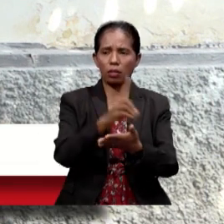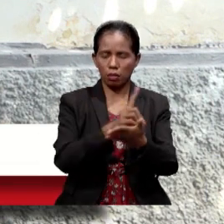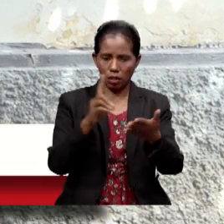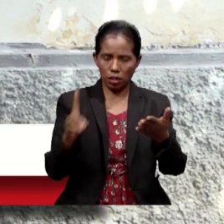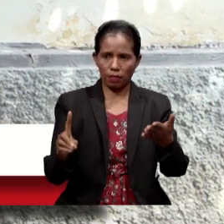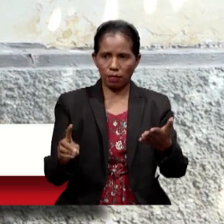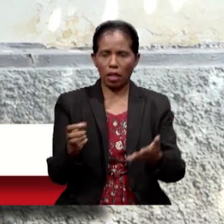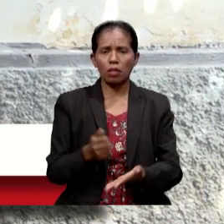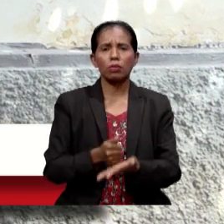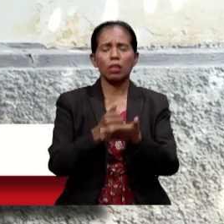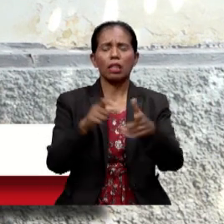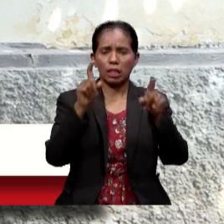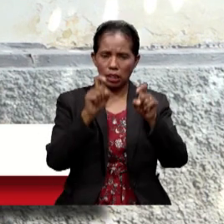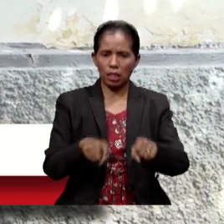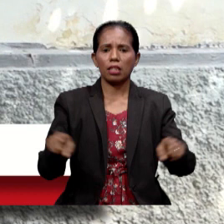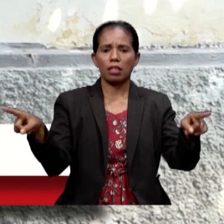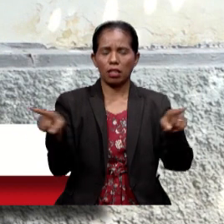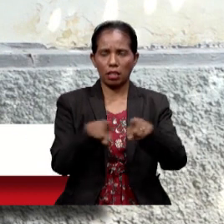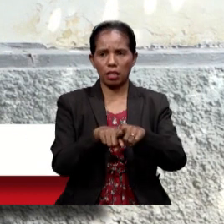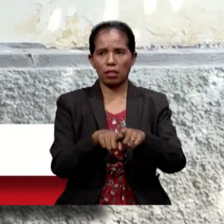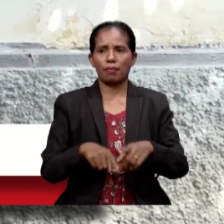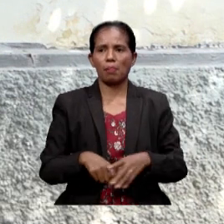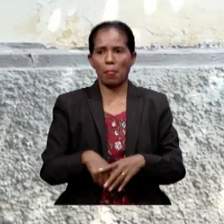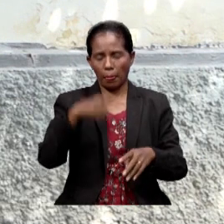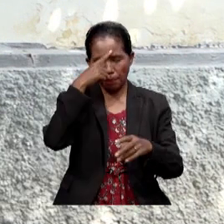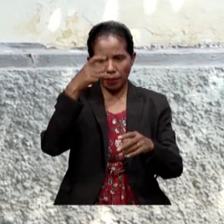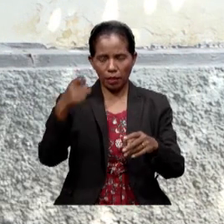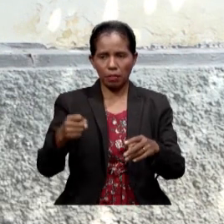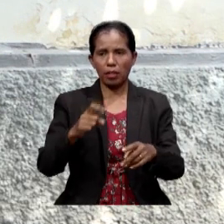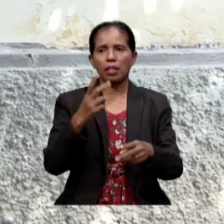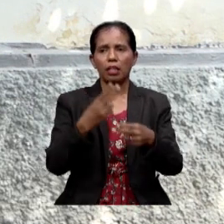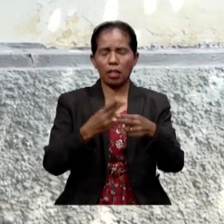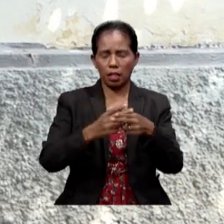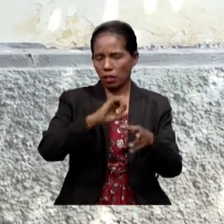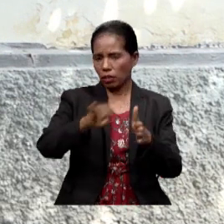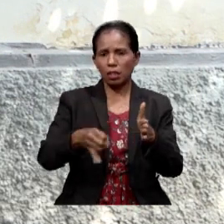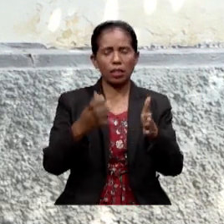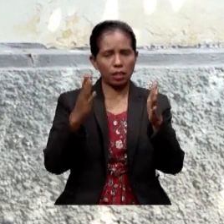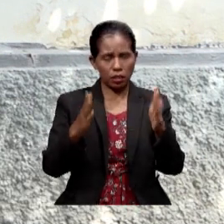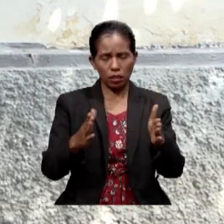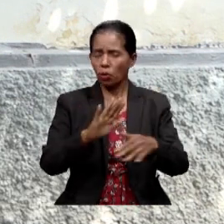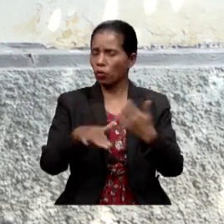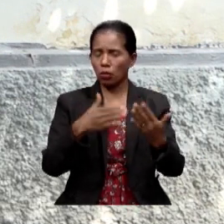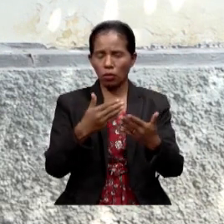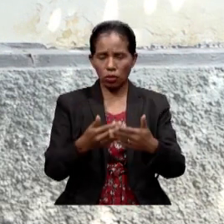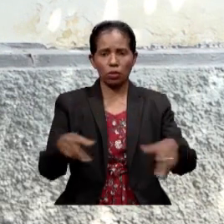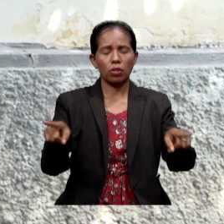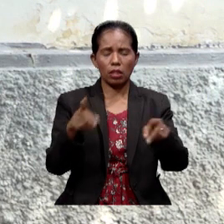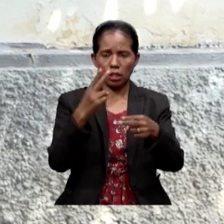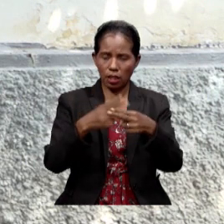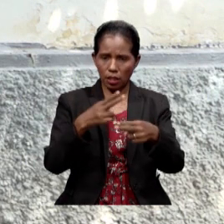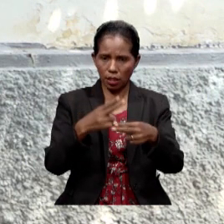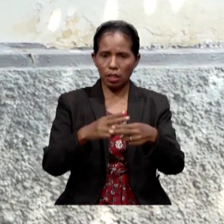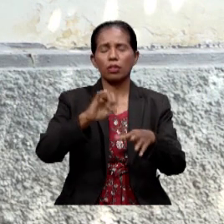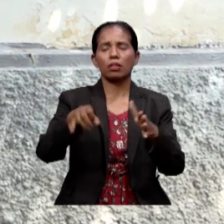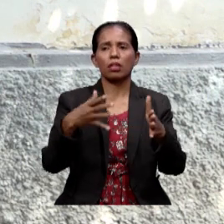Tratamento ne tem que hanesam. Tamba buat ida naran jornalista ne hutu jornalista. Só que está tudo da organização.